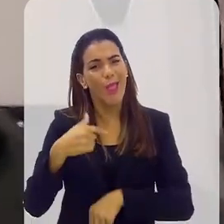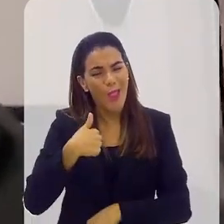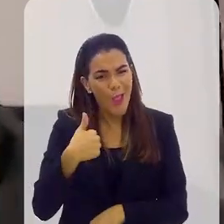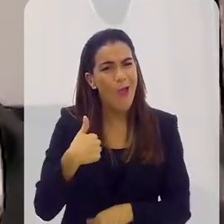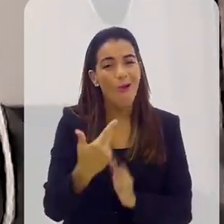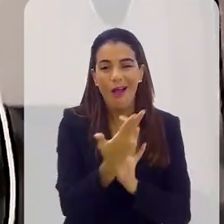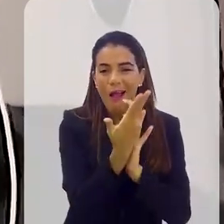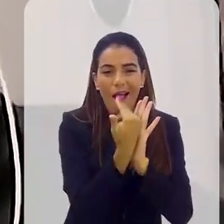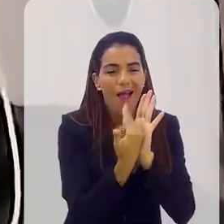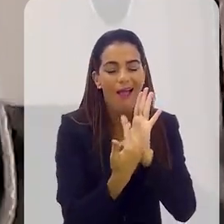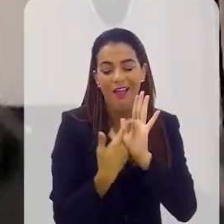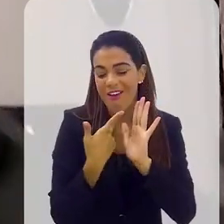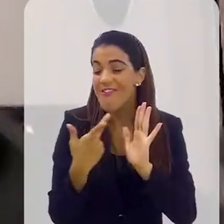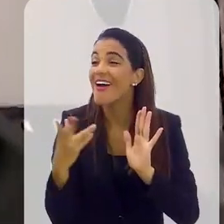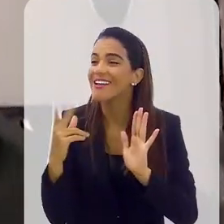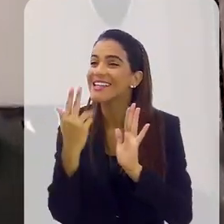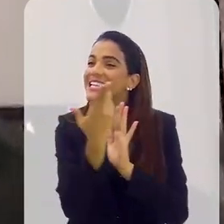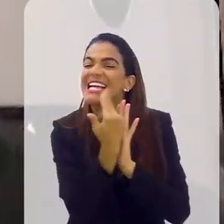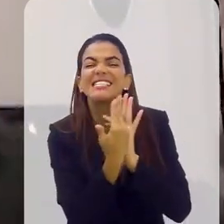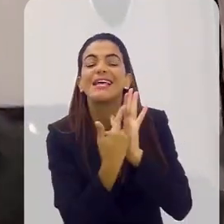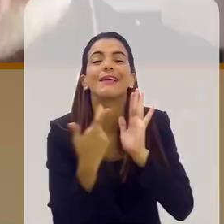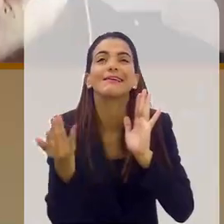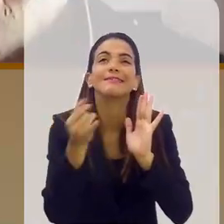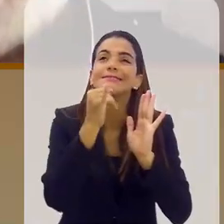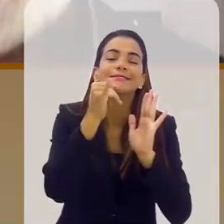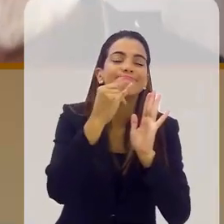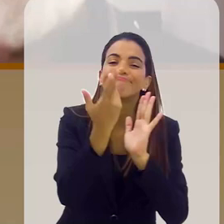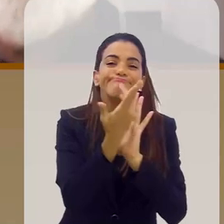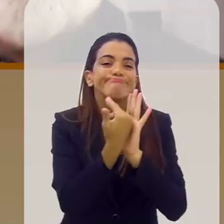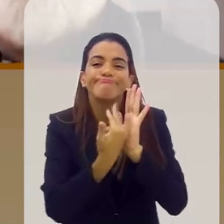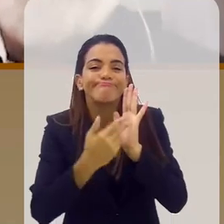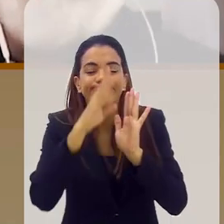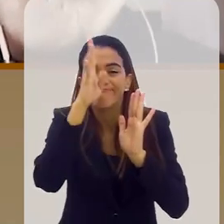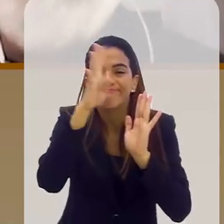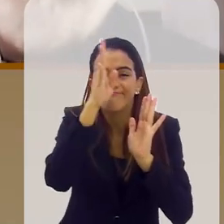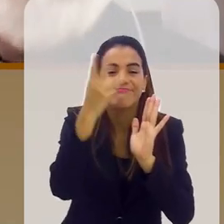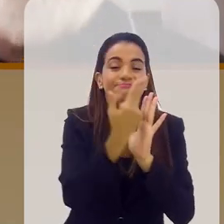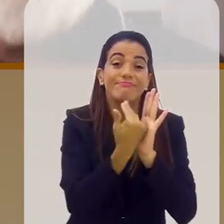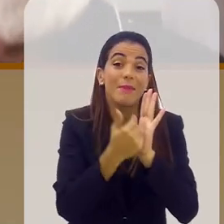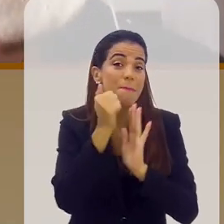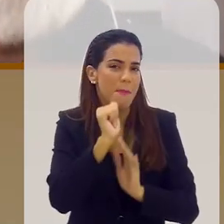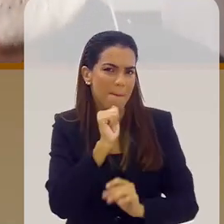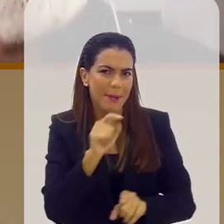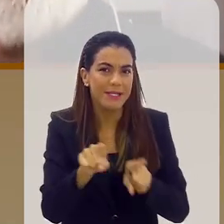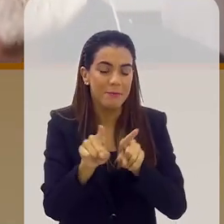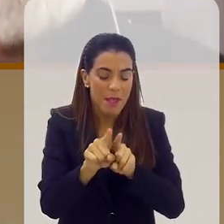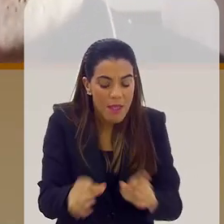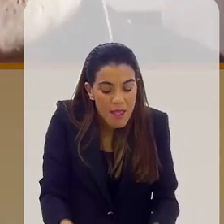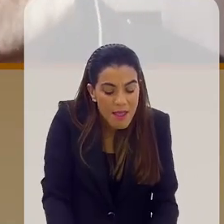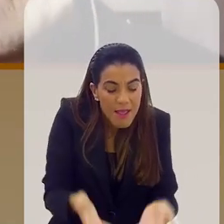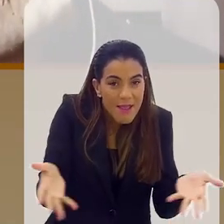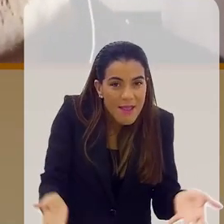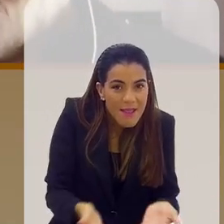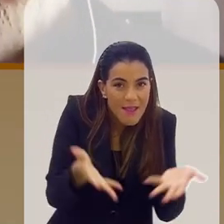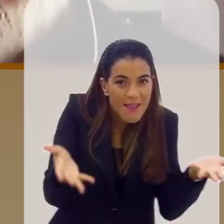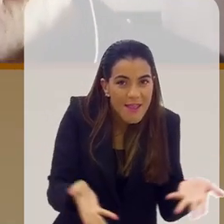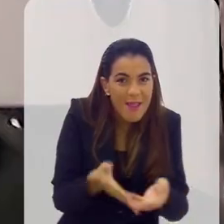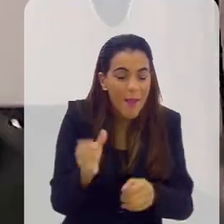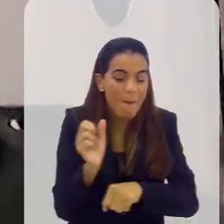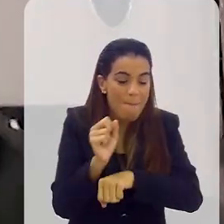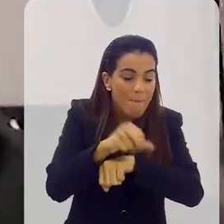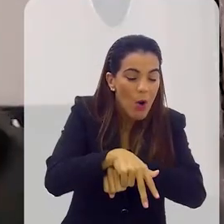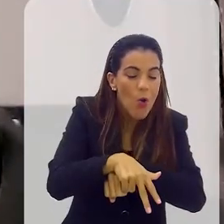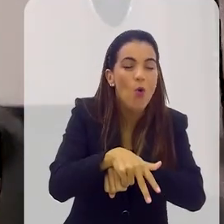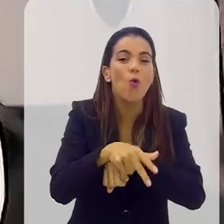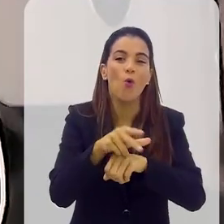que desenhava. Faz um desenho aí, quando eu tinha festa. Ô, Mauro, desenha alguma coisa aí. Então, e a minha mãe também sempre me incentivou, me levando para